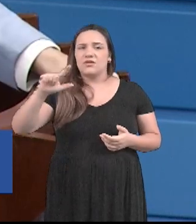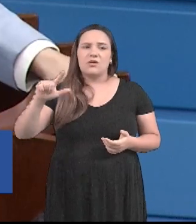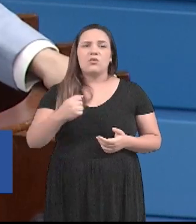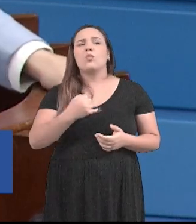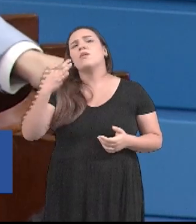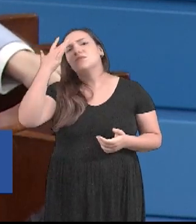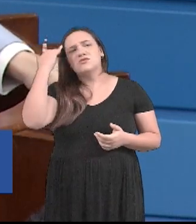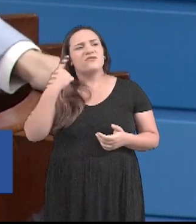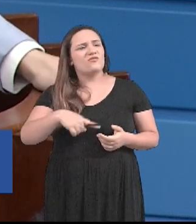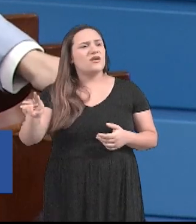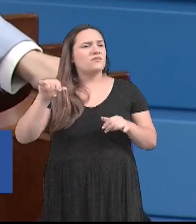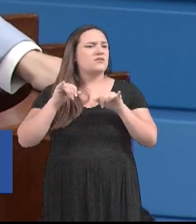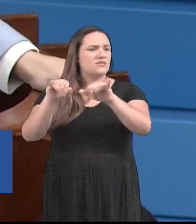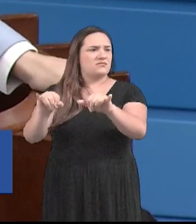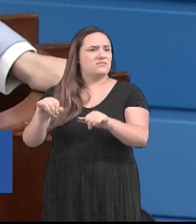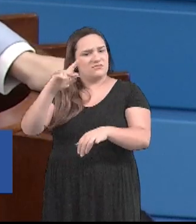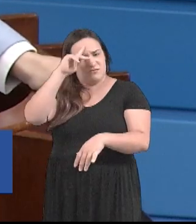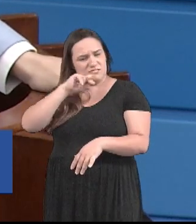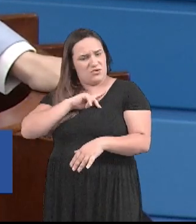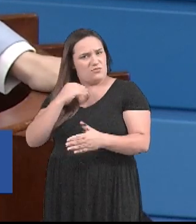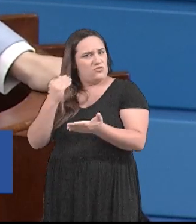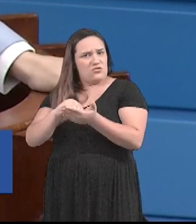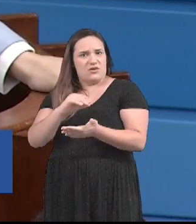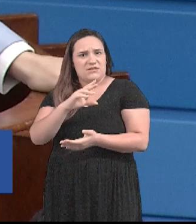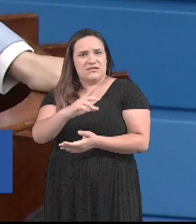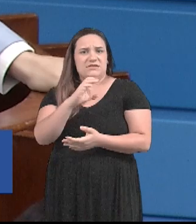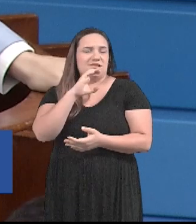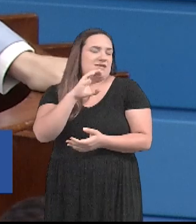estabelecimentos comerciais e sequer dão a sua informação fiscal?